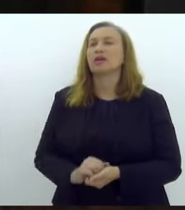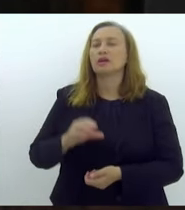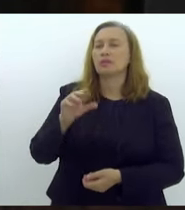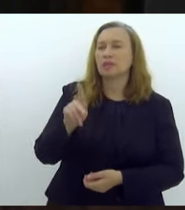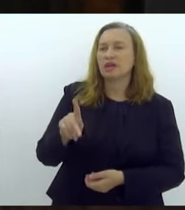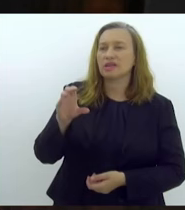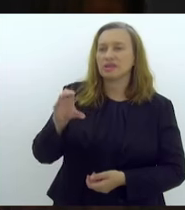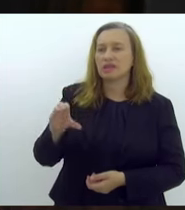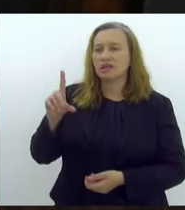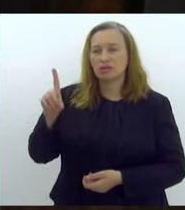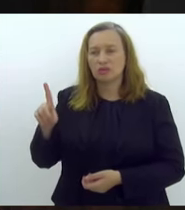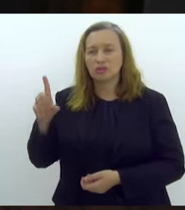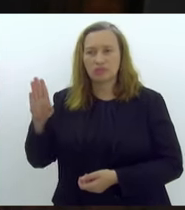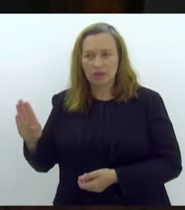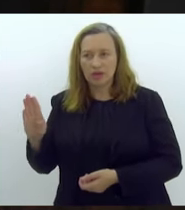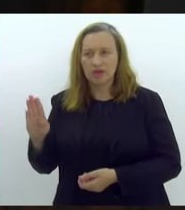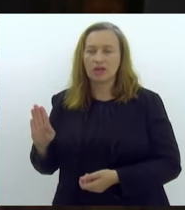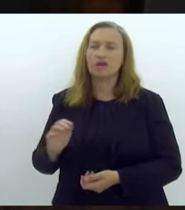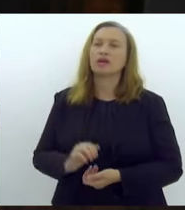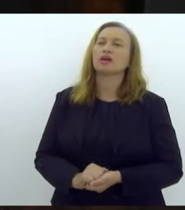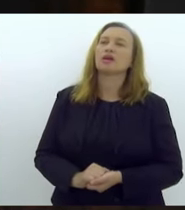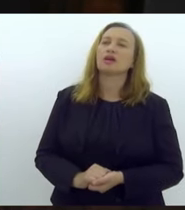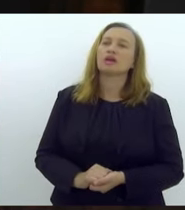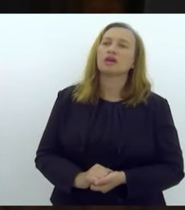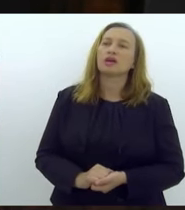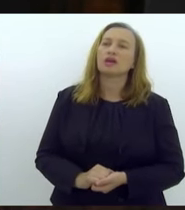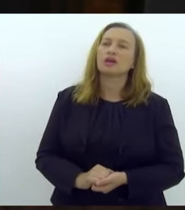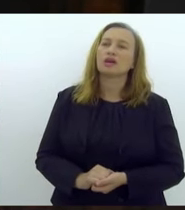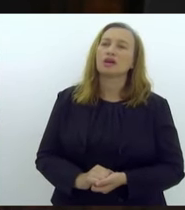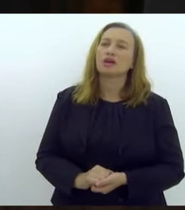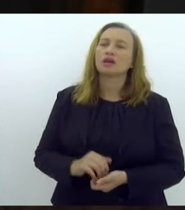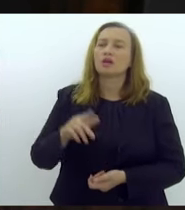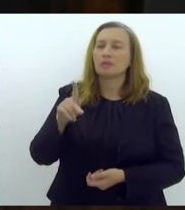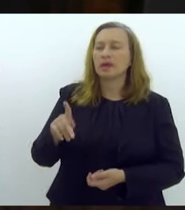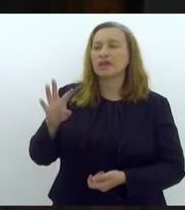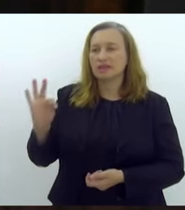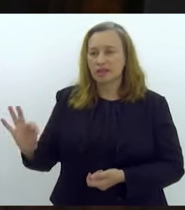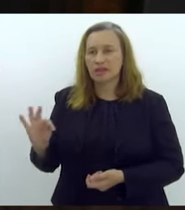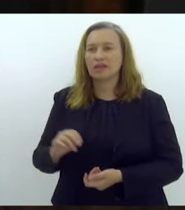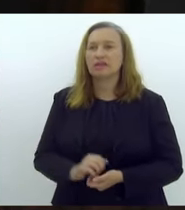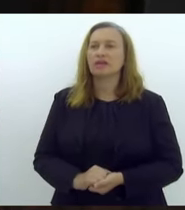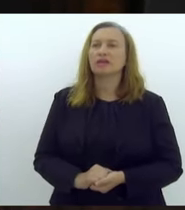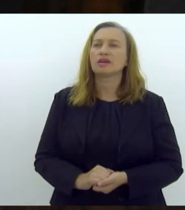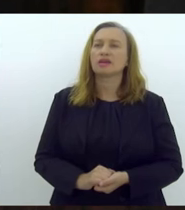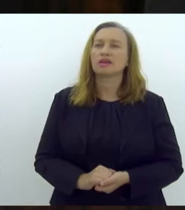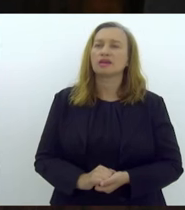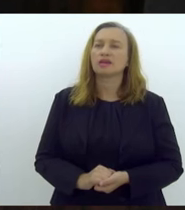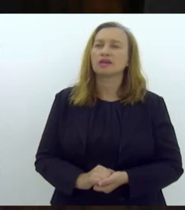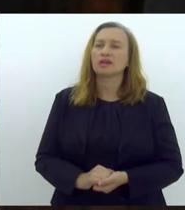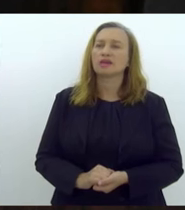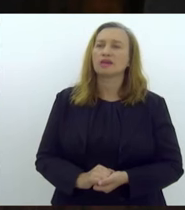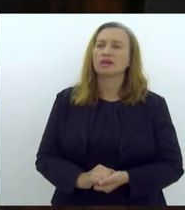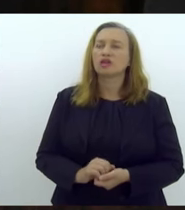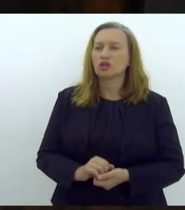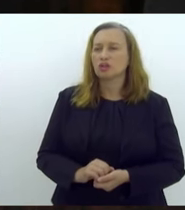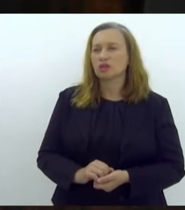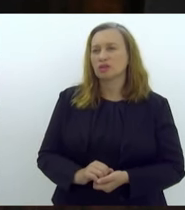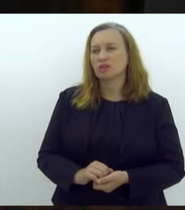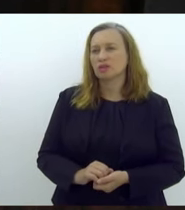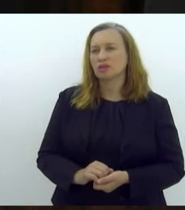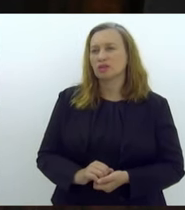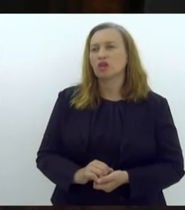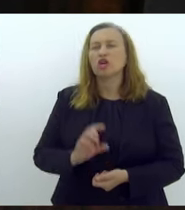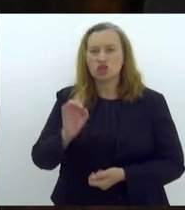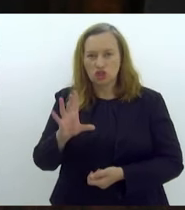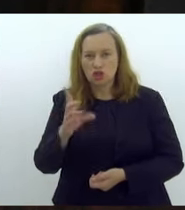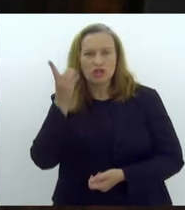PCdoB, da bancada do PSOL, já consignei todos. Do PT é bancada, só da